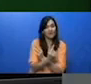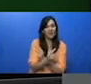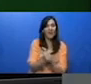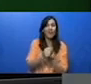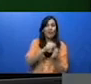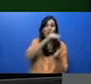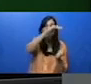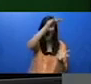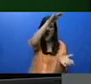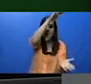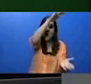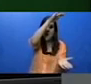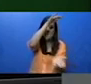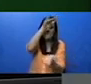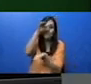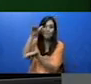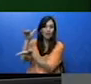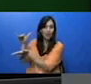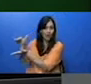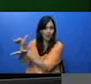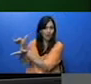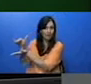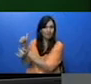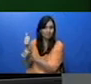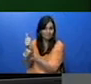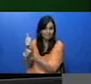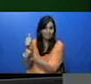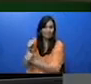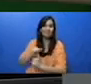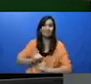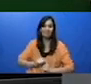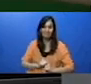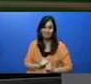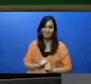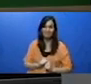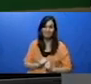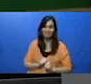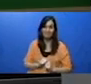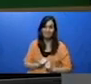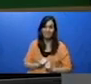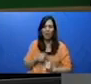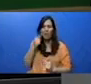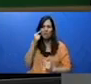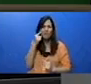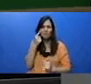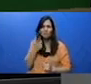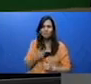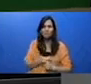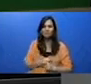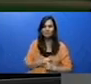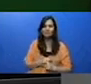nós começamos pelo maior e vamos reduzindo até o menor. Vamos lá.